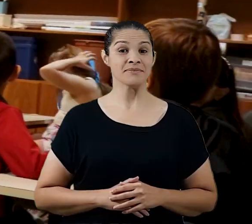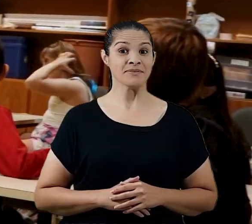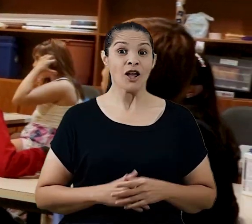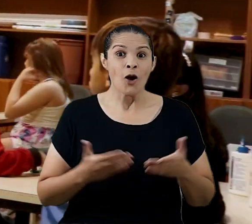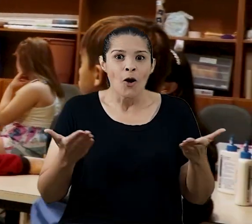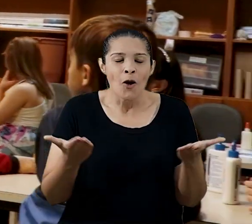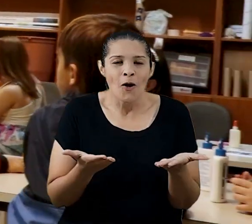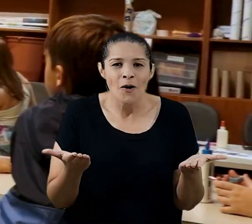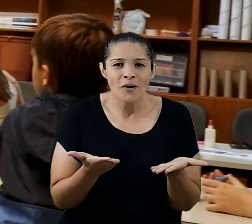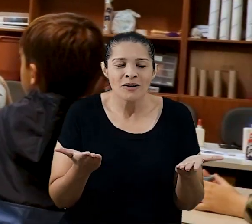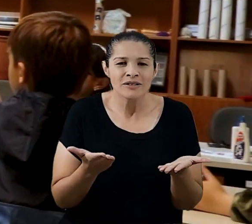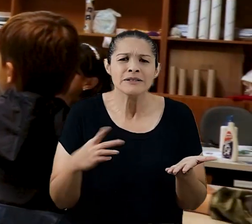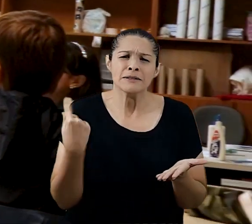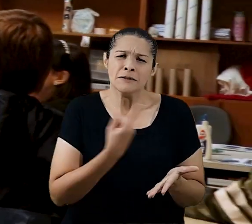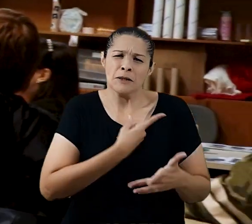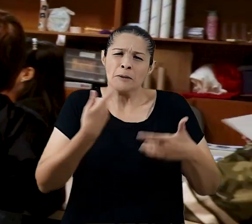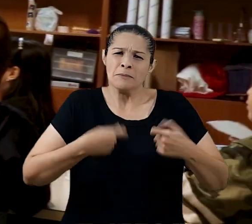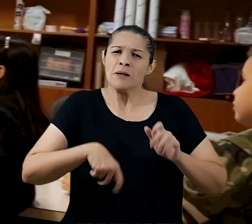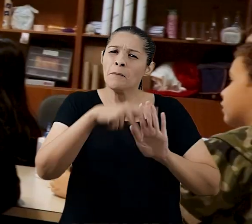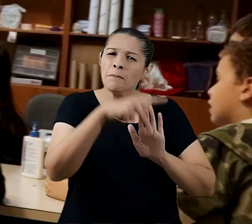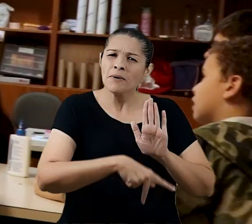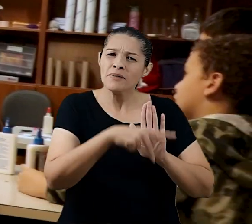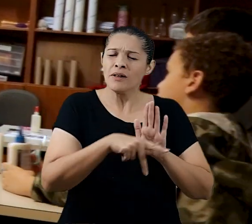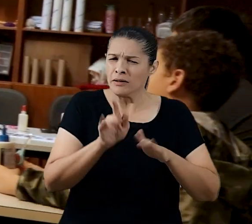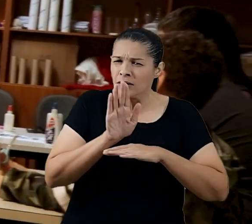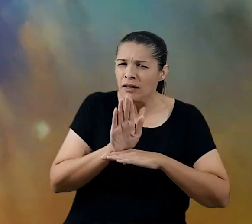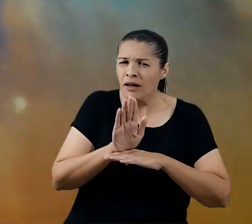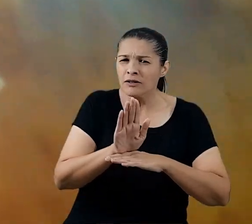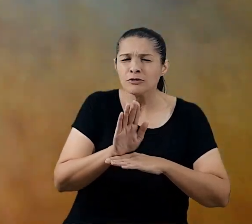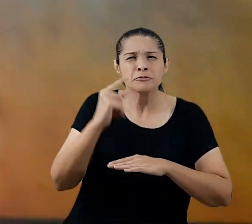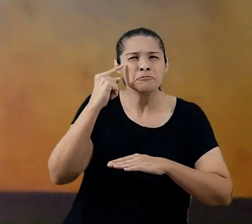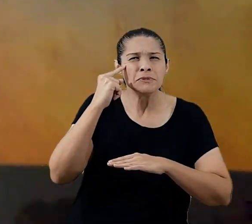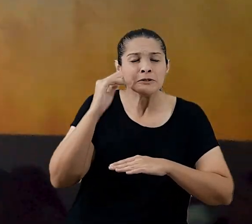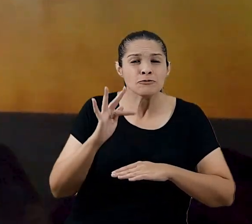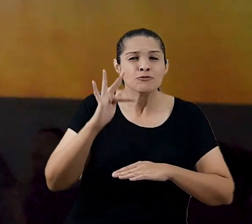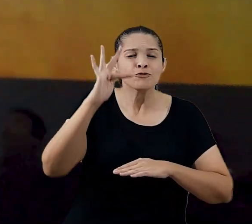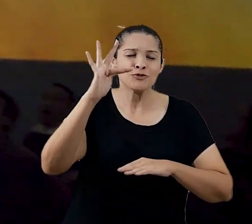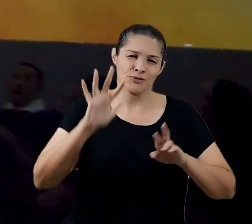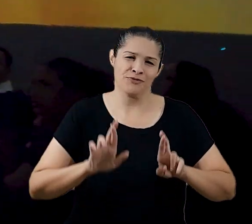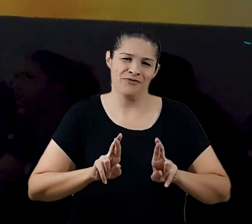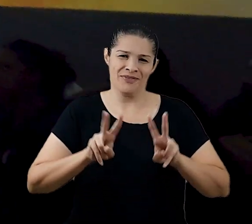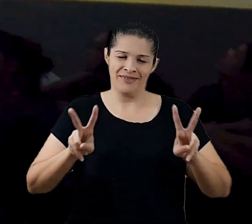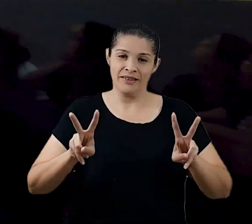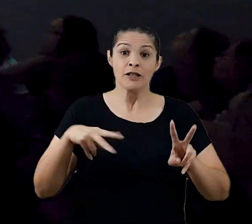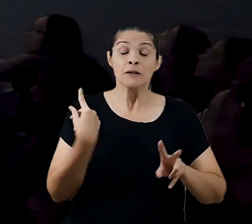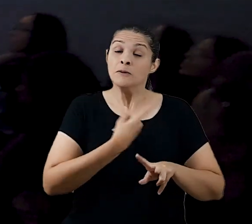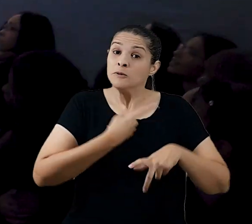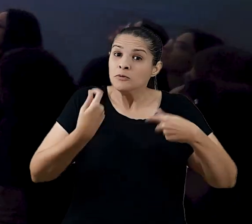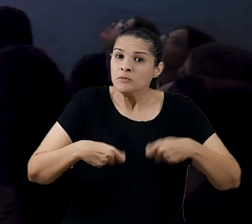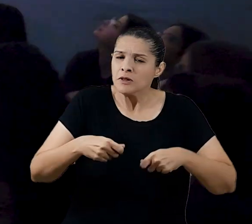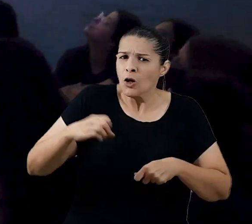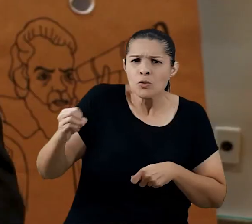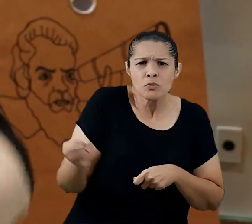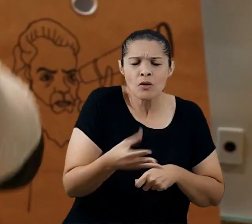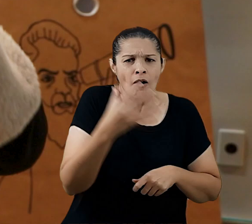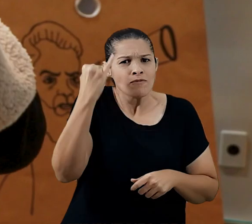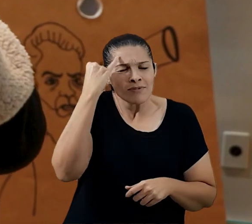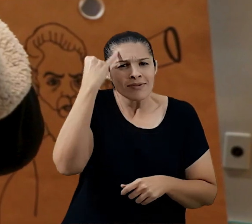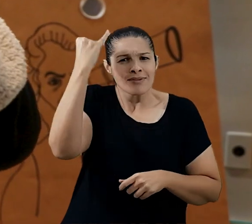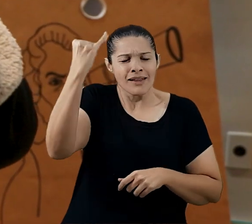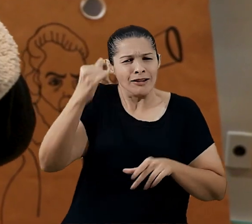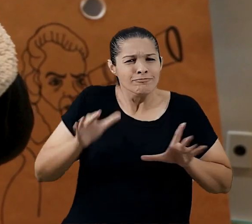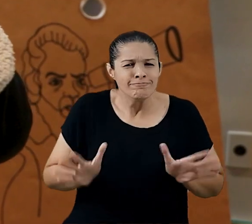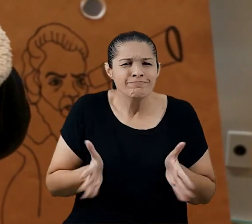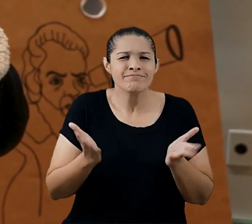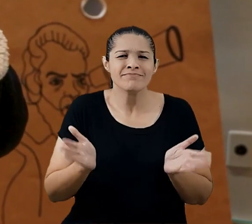Hoje, mais do que nunca, precisamos de projetos que ajudem a construir um amanhã diferente. É tempo de buscar novos caminhos e incentivar